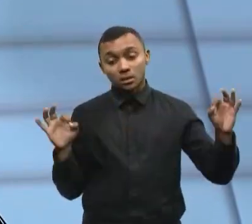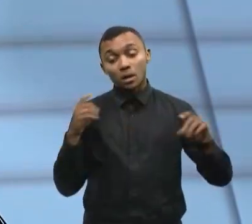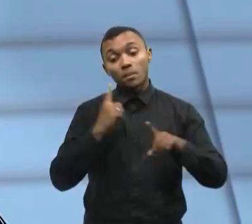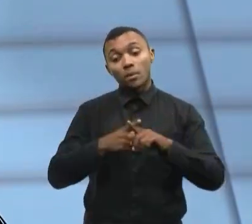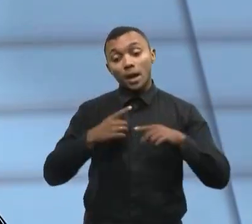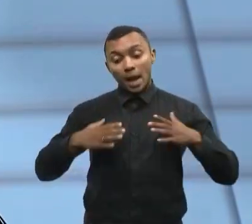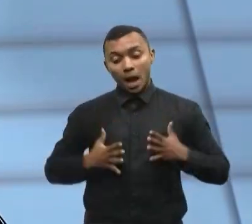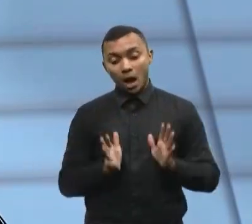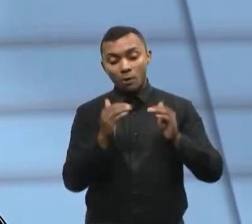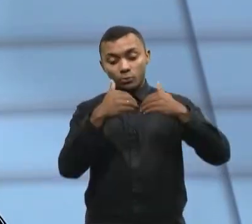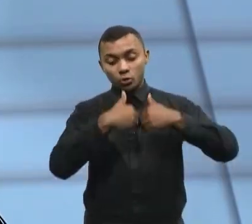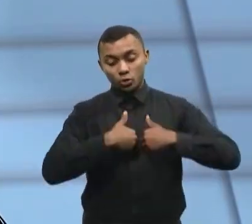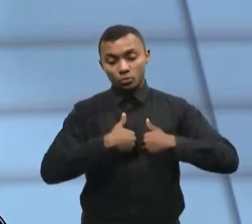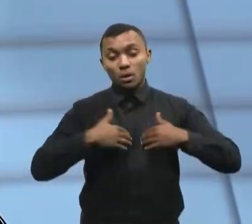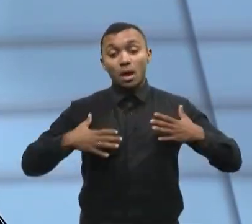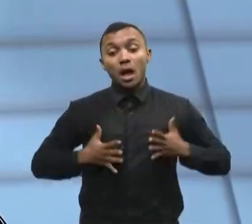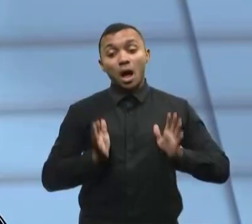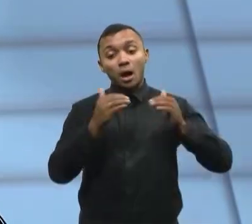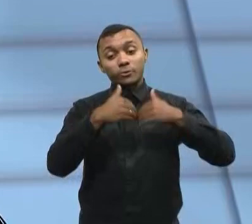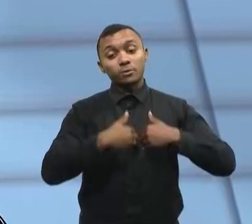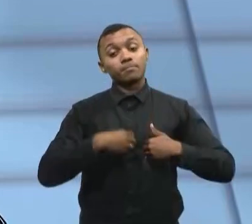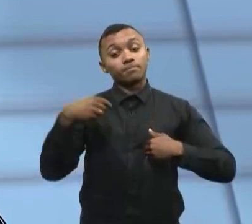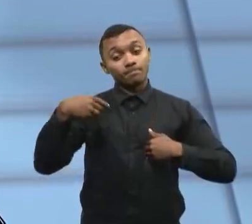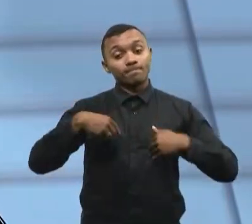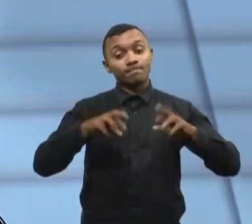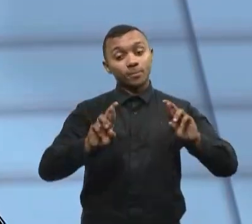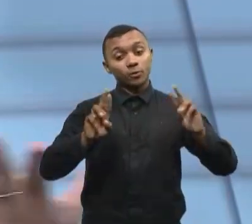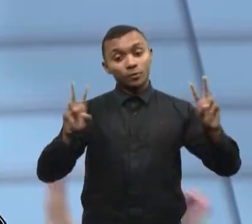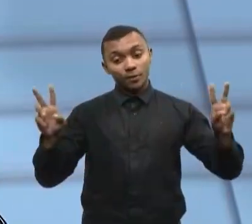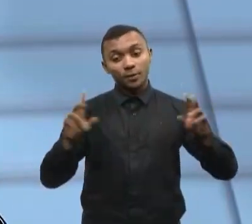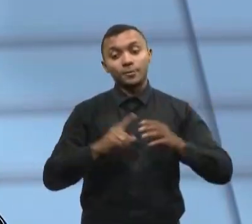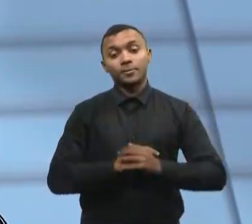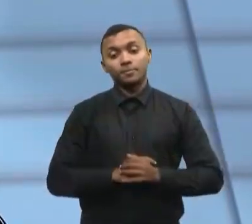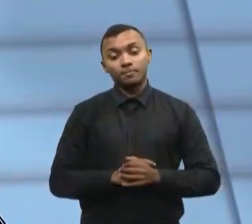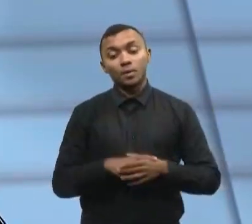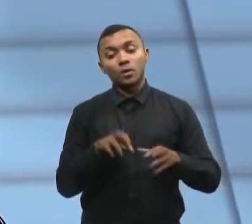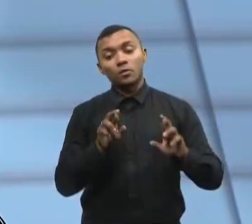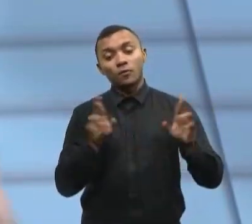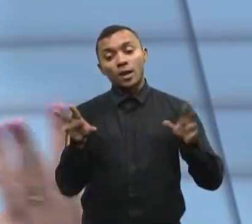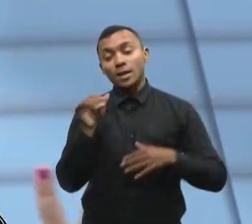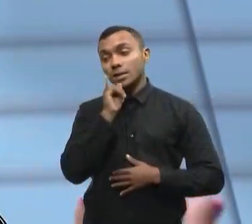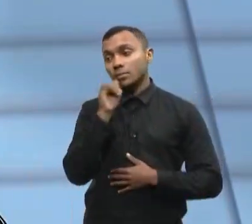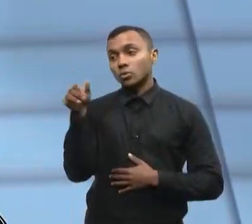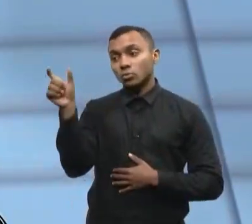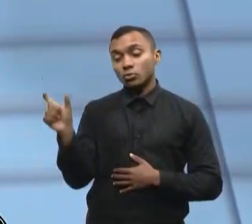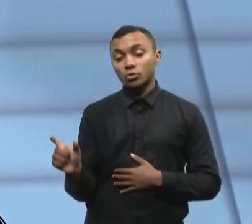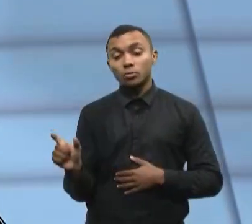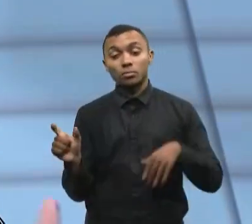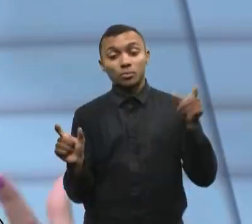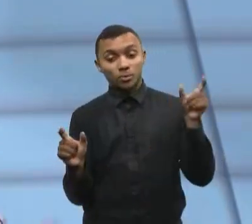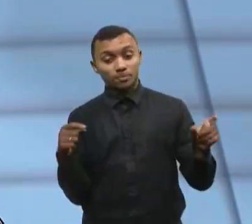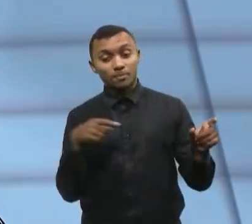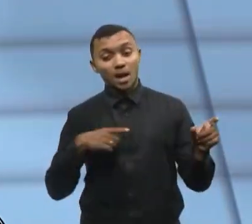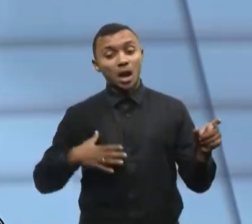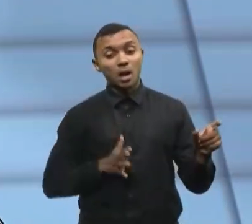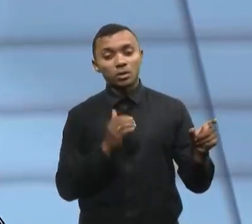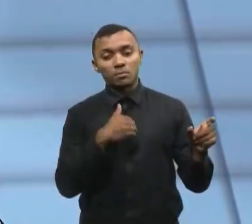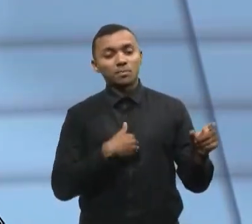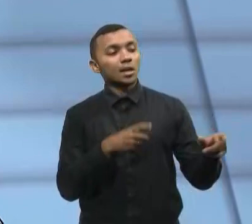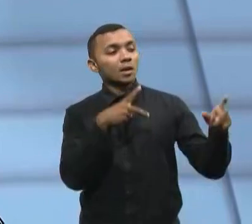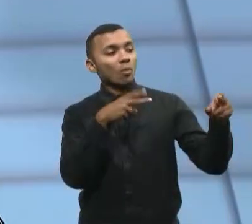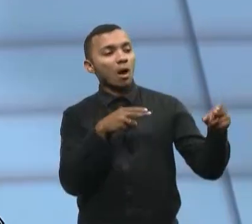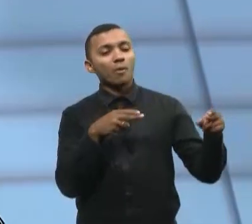espectro do autismo, ele é muito diferente um do outro, um indivíduo do outro. Cada caso é um caso. Cada caso é um